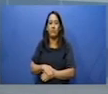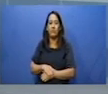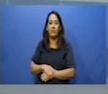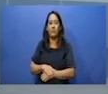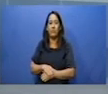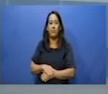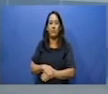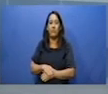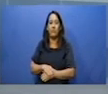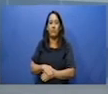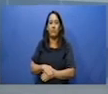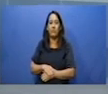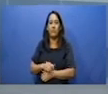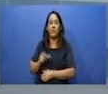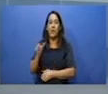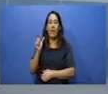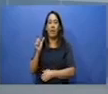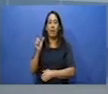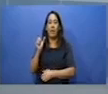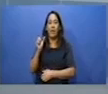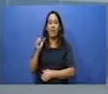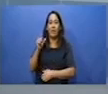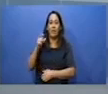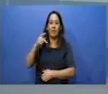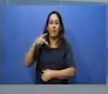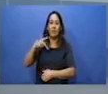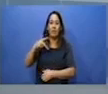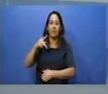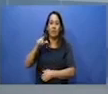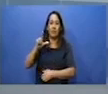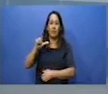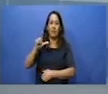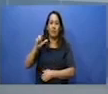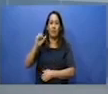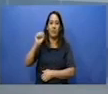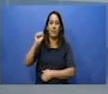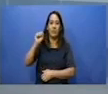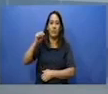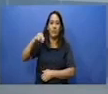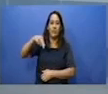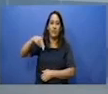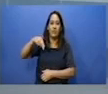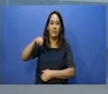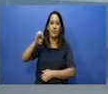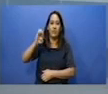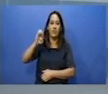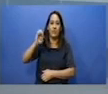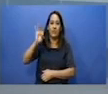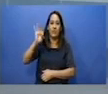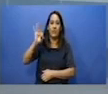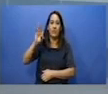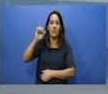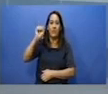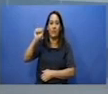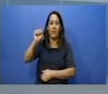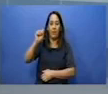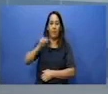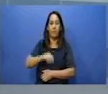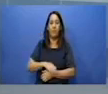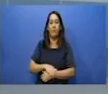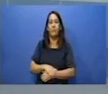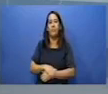hífen no meu, que acabou a minha linha, mas se você tem linha, continua. Cuidar